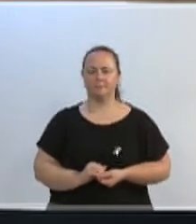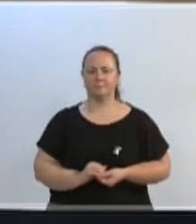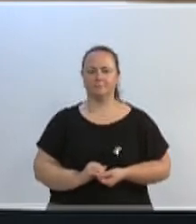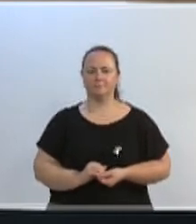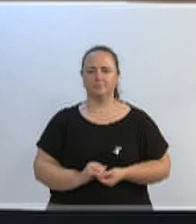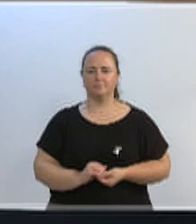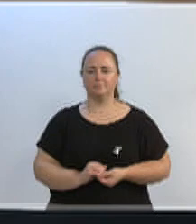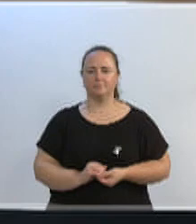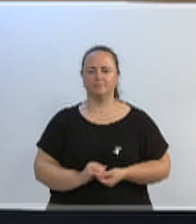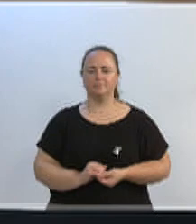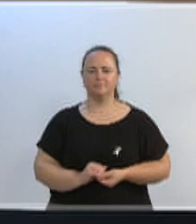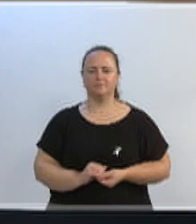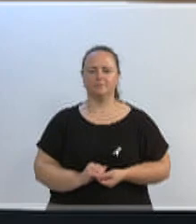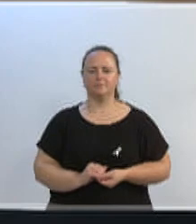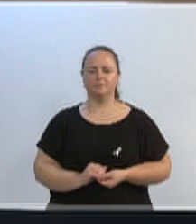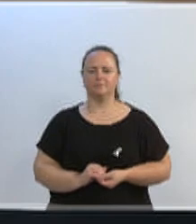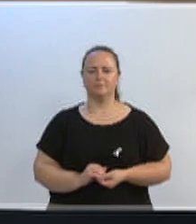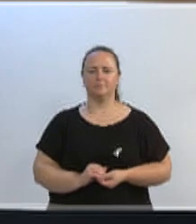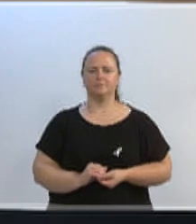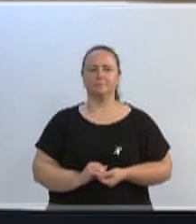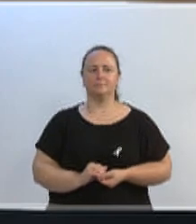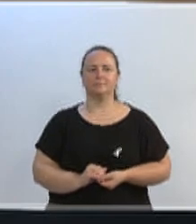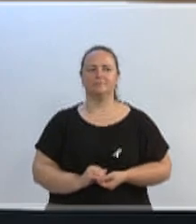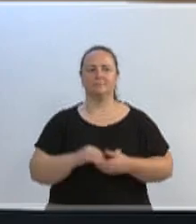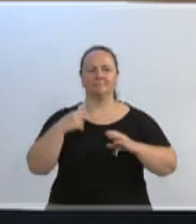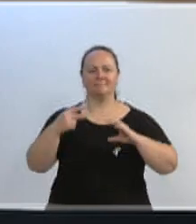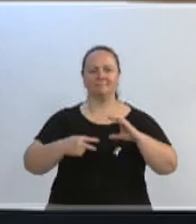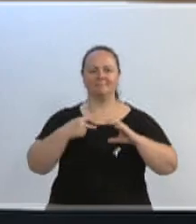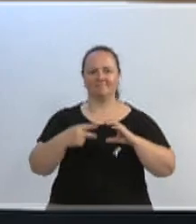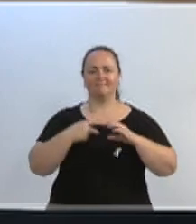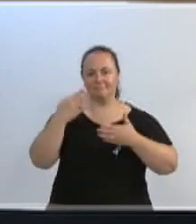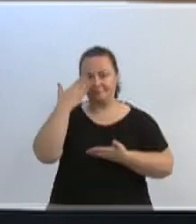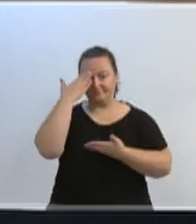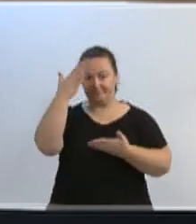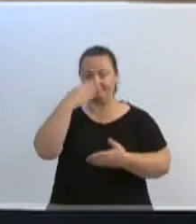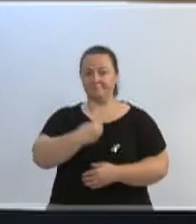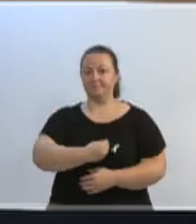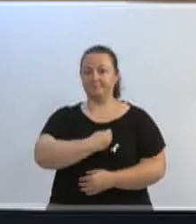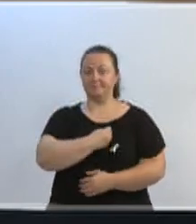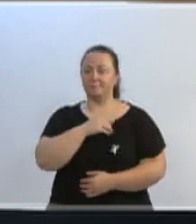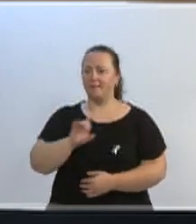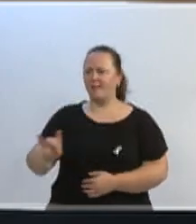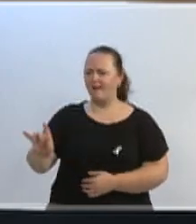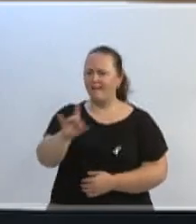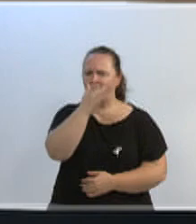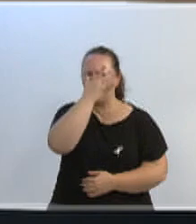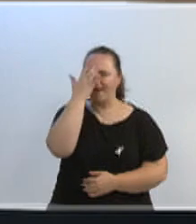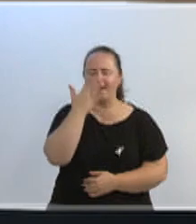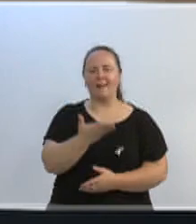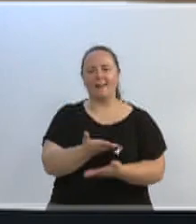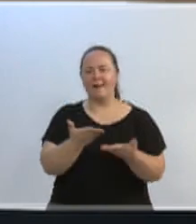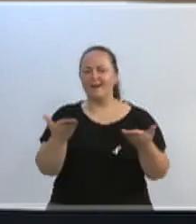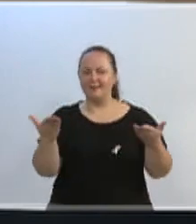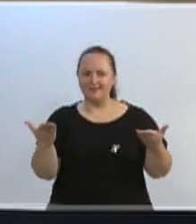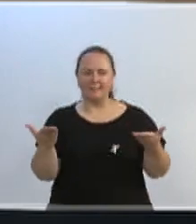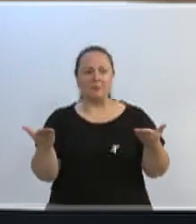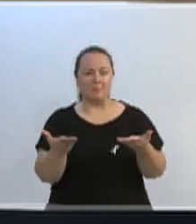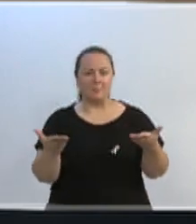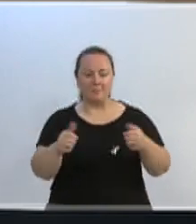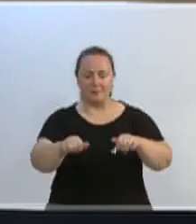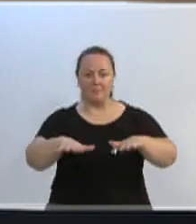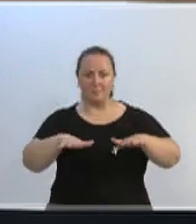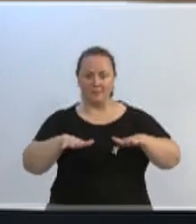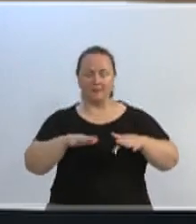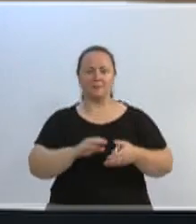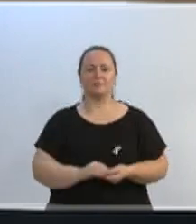E a Câmara Municipal de Blumenau agradece a presença de cada senhor e cada senhora presente aqui na audiência pública hoje